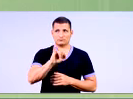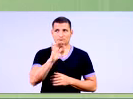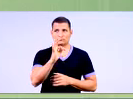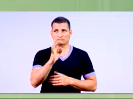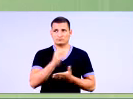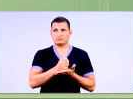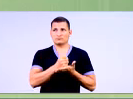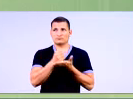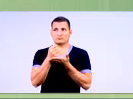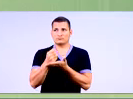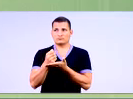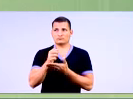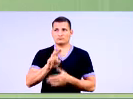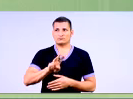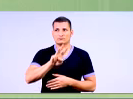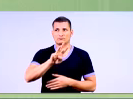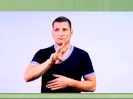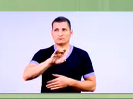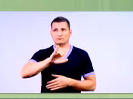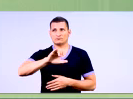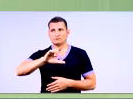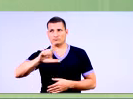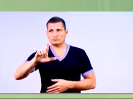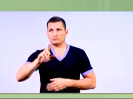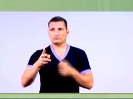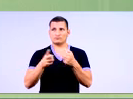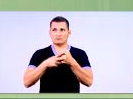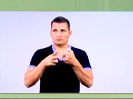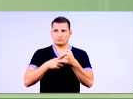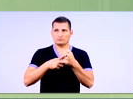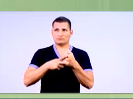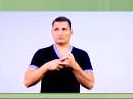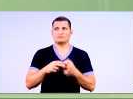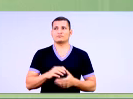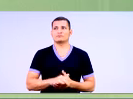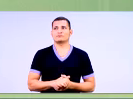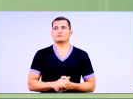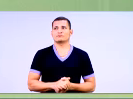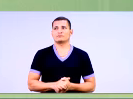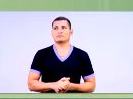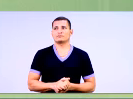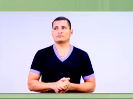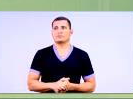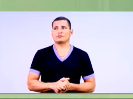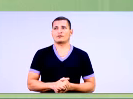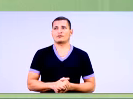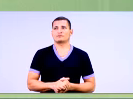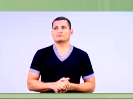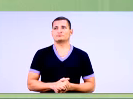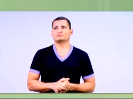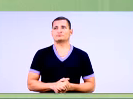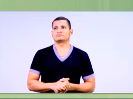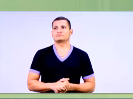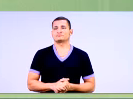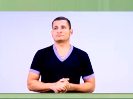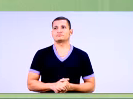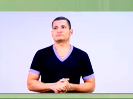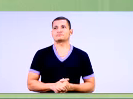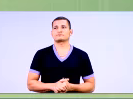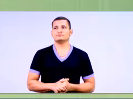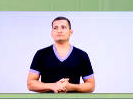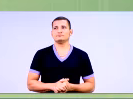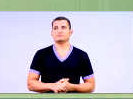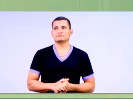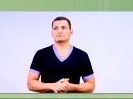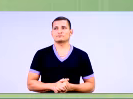auxiliar o will e o verbo eat. E você complementa in the morning.